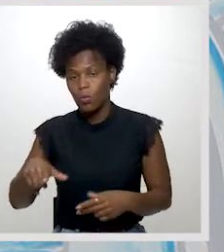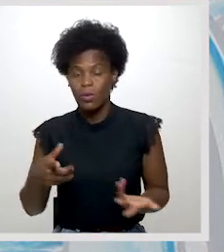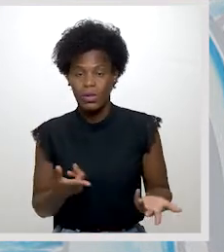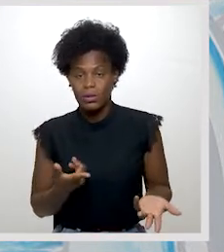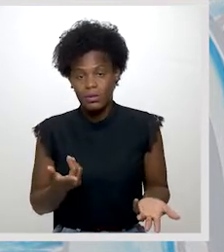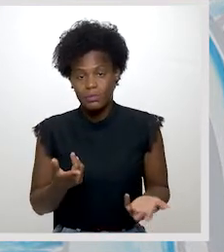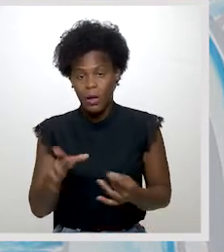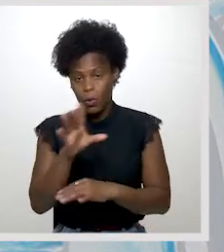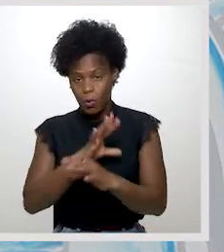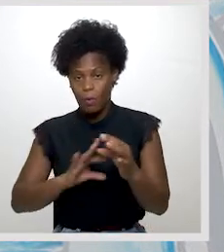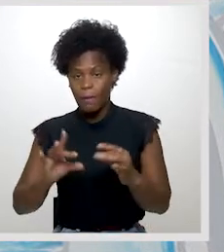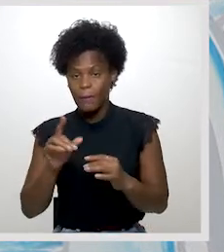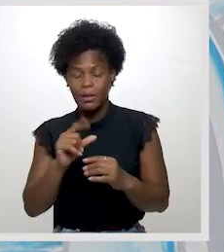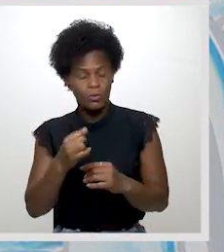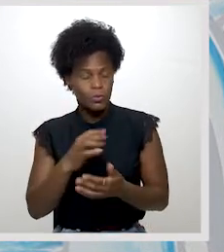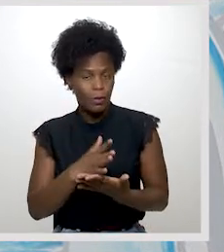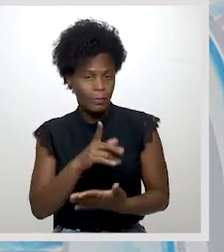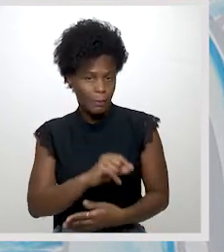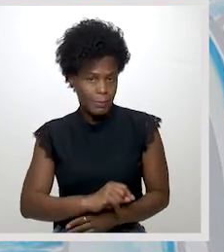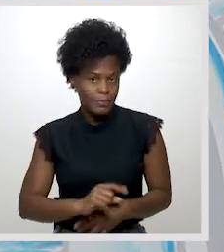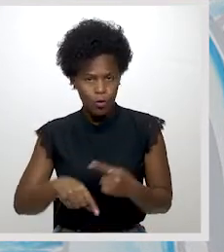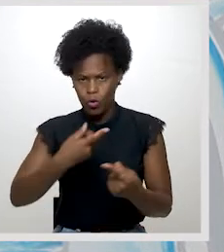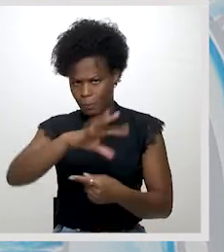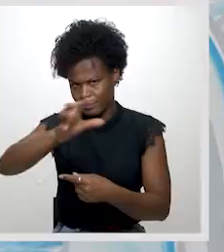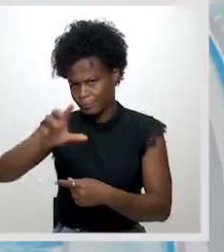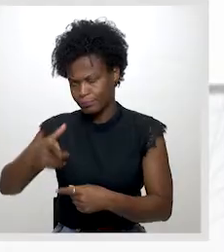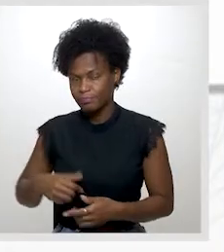línguas europeias e não só.